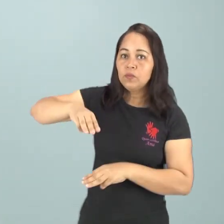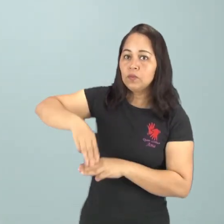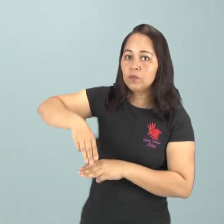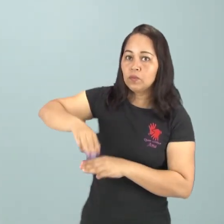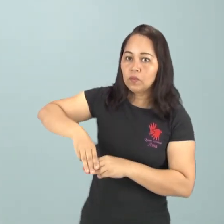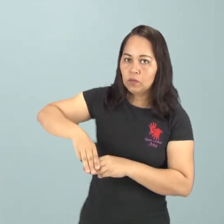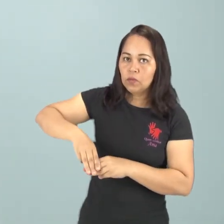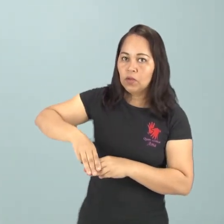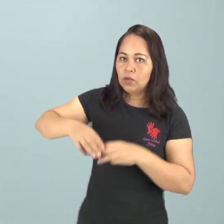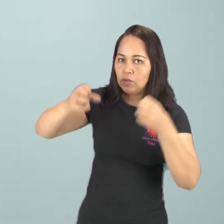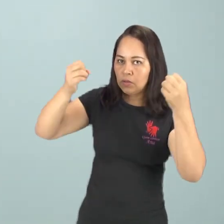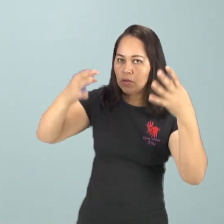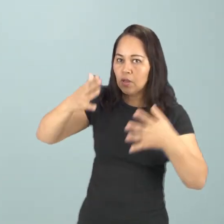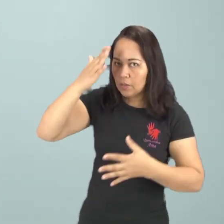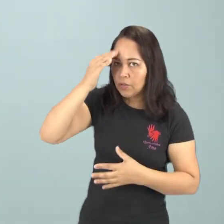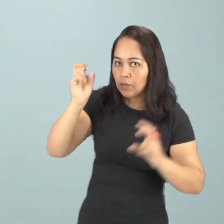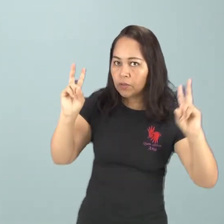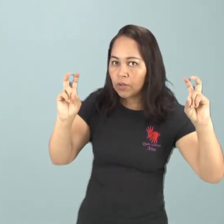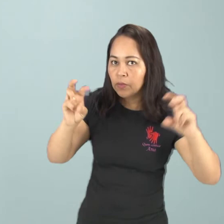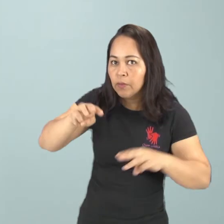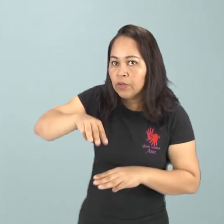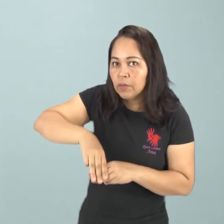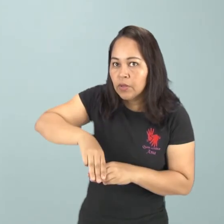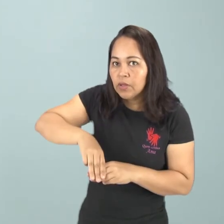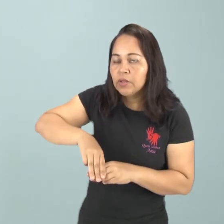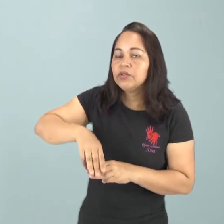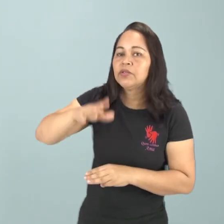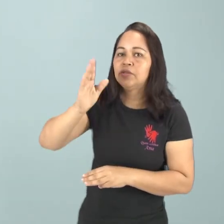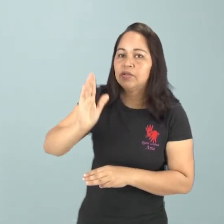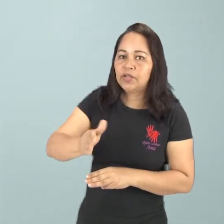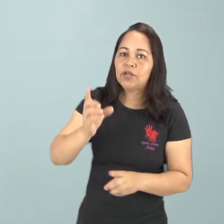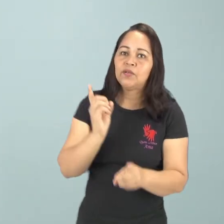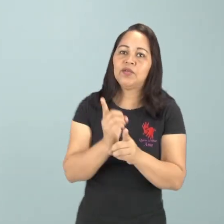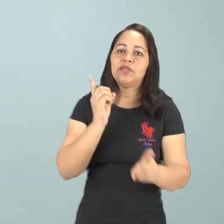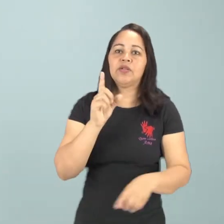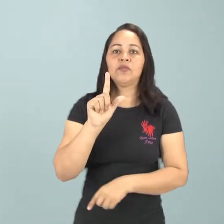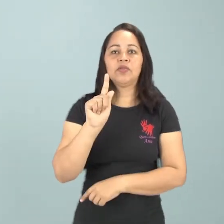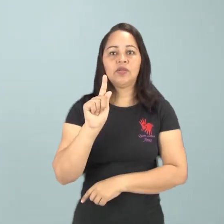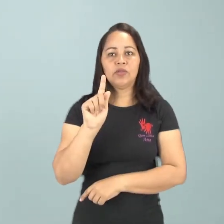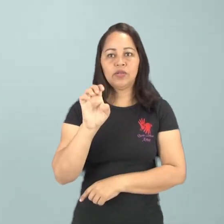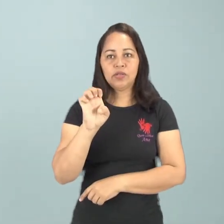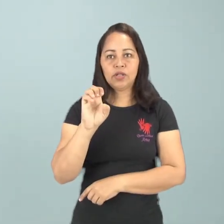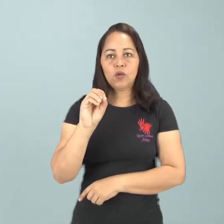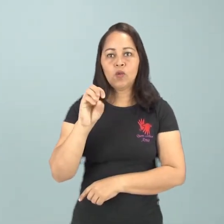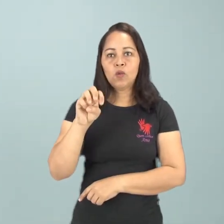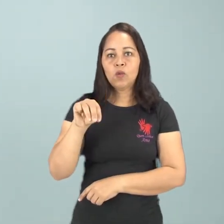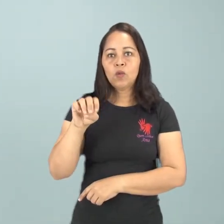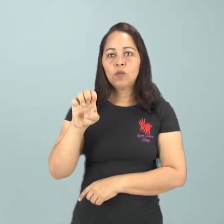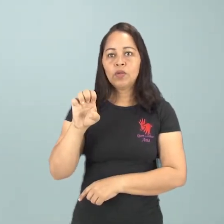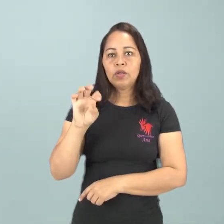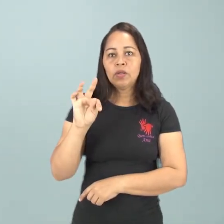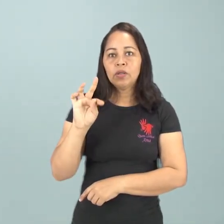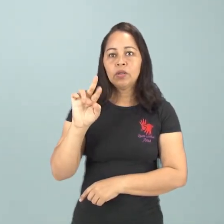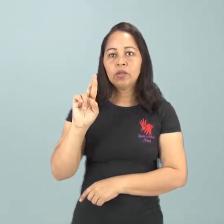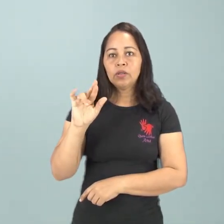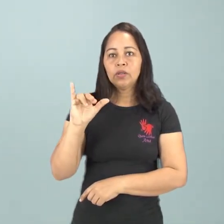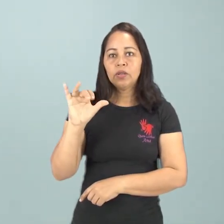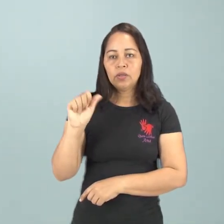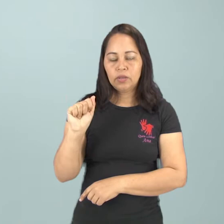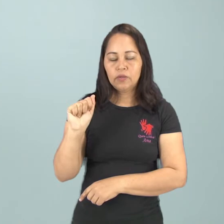fala em matemática, nós estamos falando basicamente da geometria nesse momento.